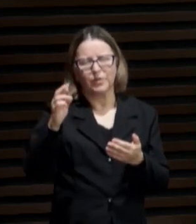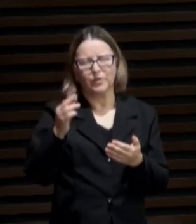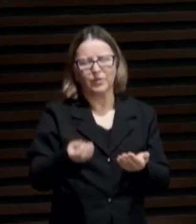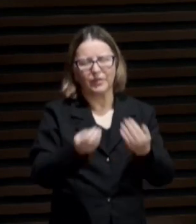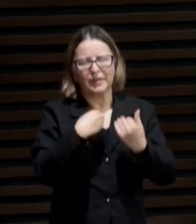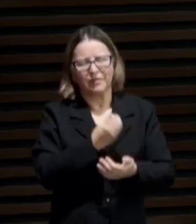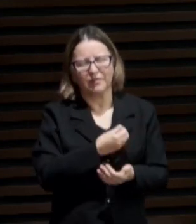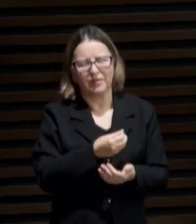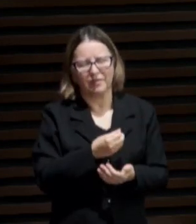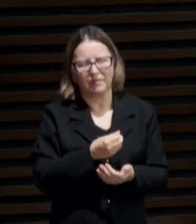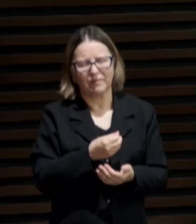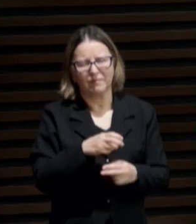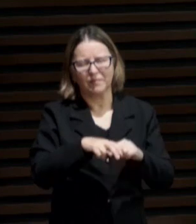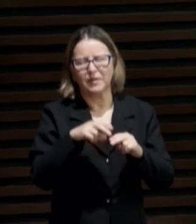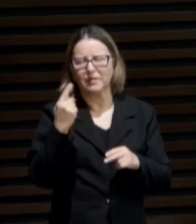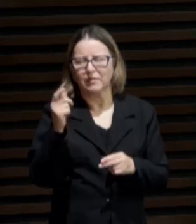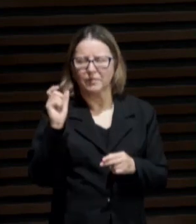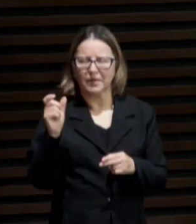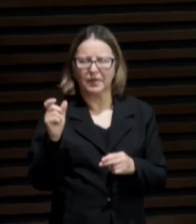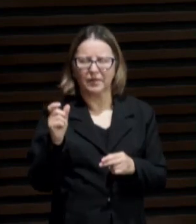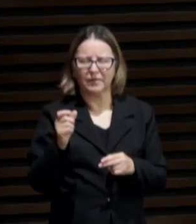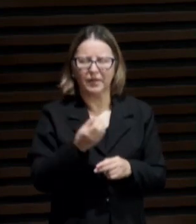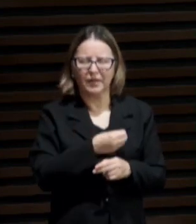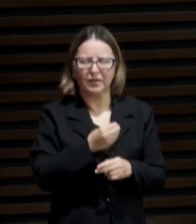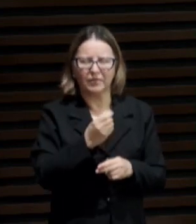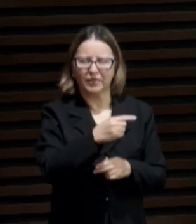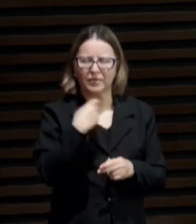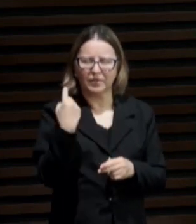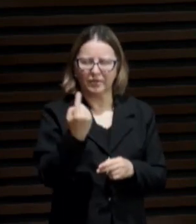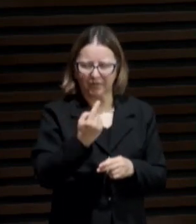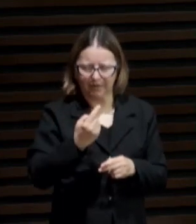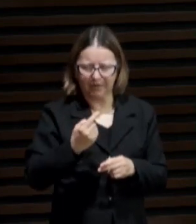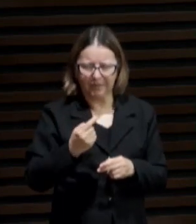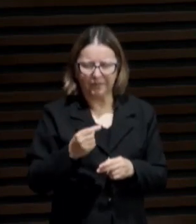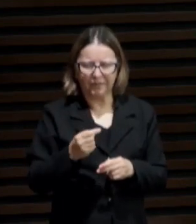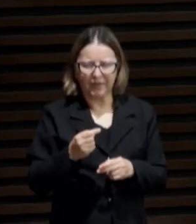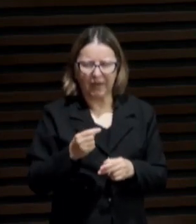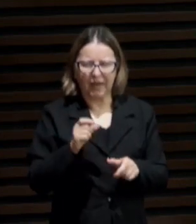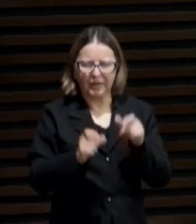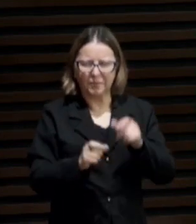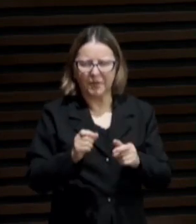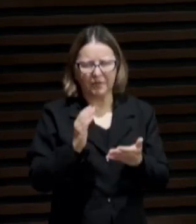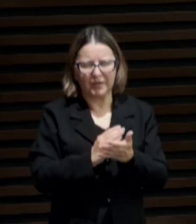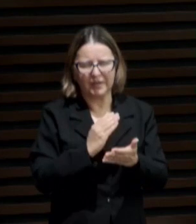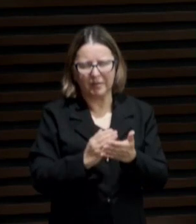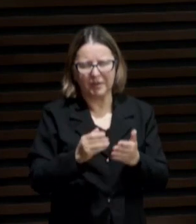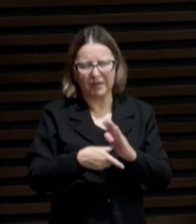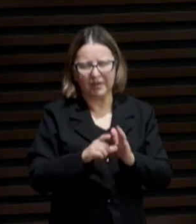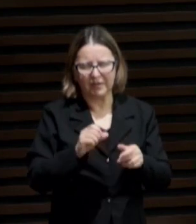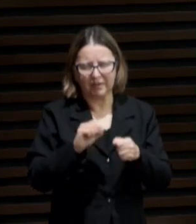Aviva, Pai, aqueles a quem Tu mesmo tens separado antes da fundação do mundo, para a glorificação do nome daquele que